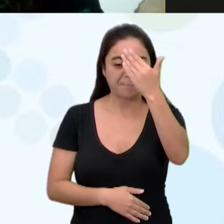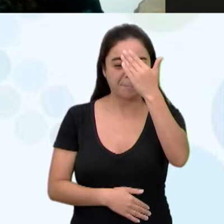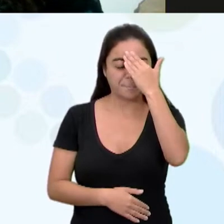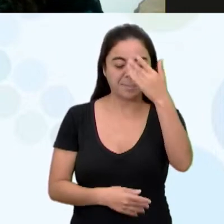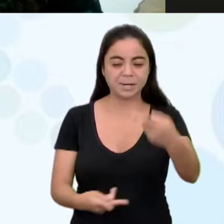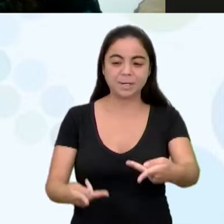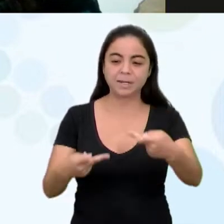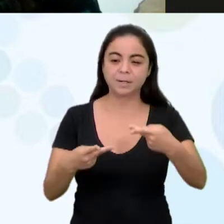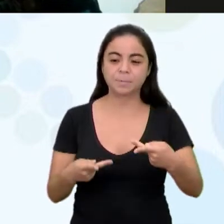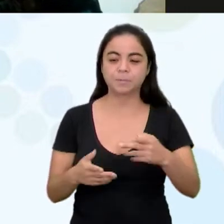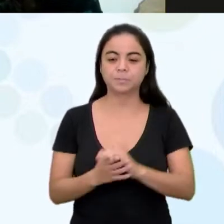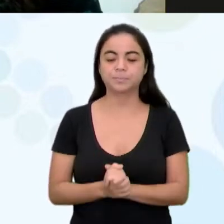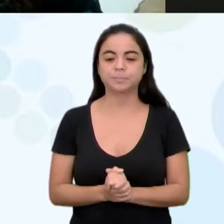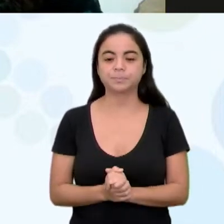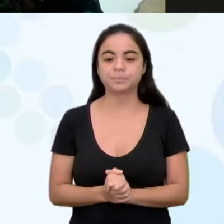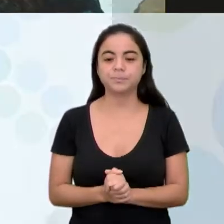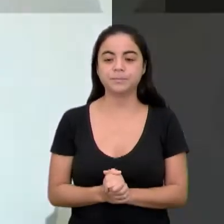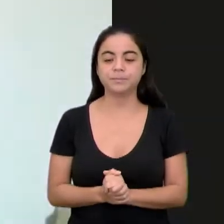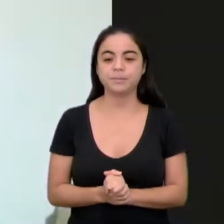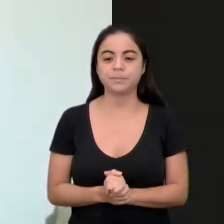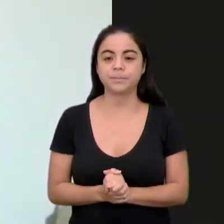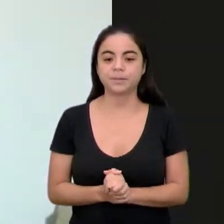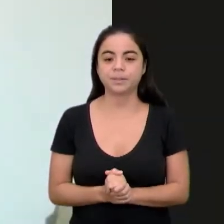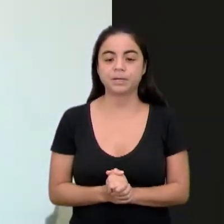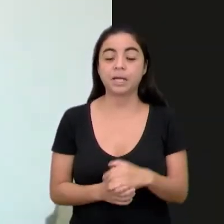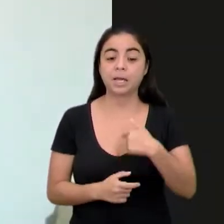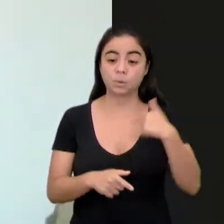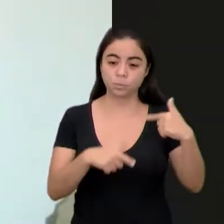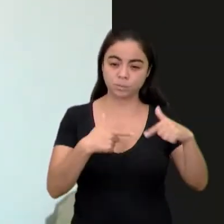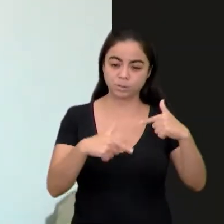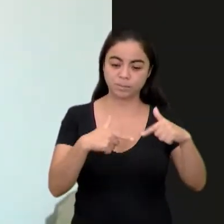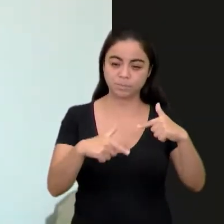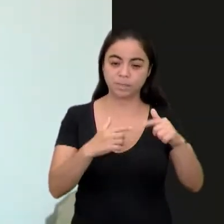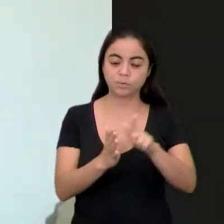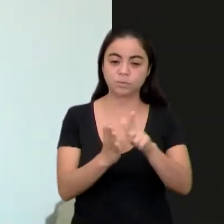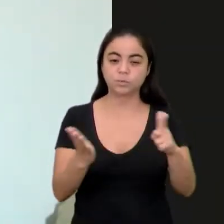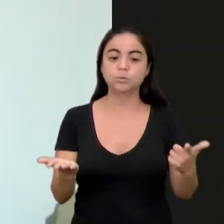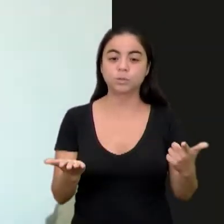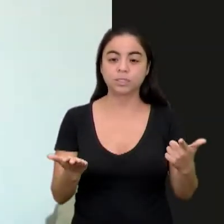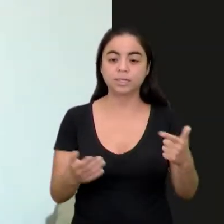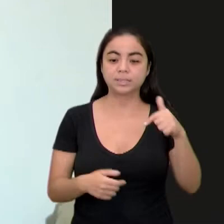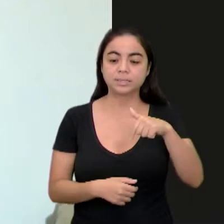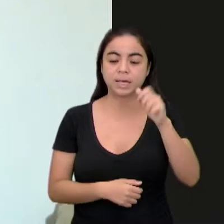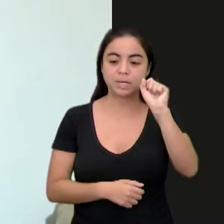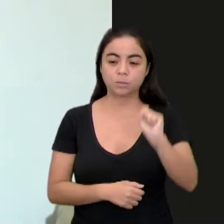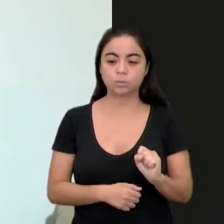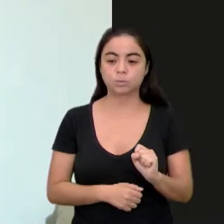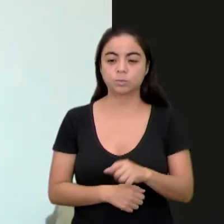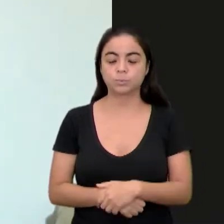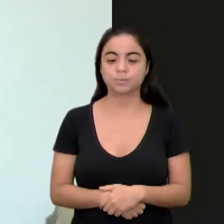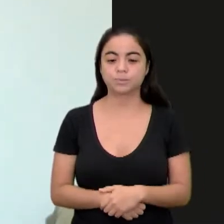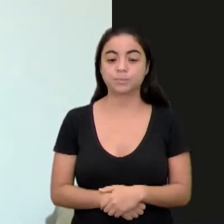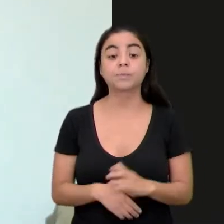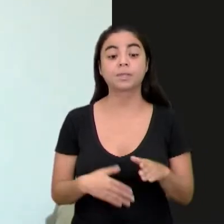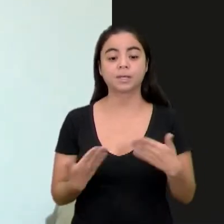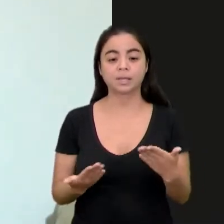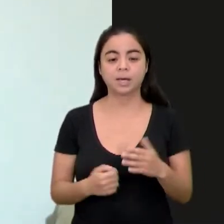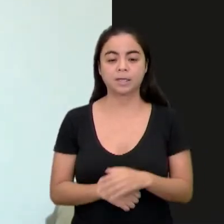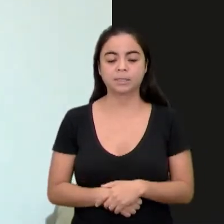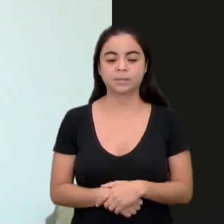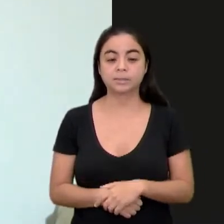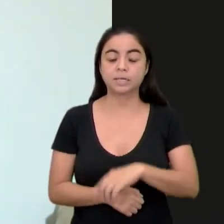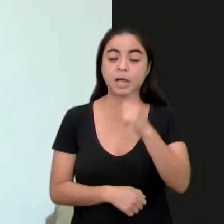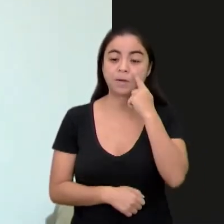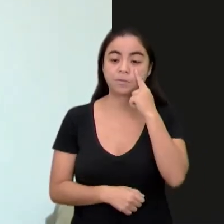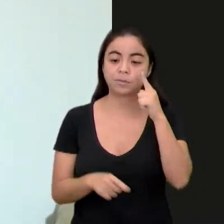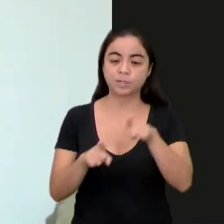convite aí. Exato, eu trabalho com vários jornais aí do Rio Grande do Sul. É isso aí. Gabriel, e você viu que o tema